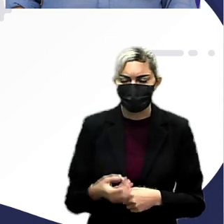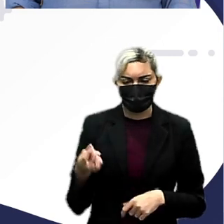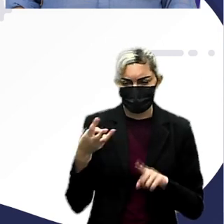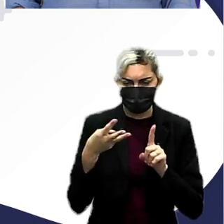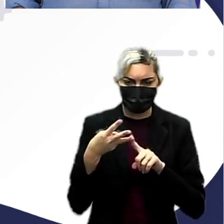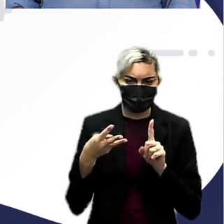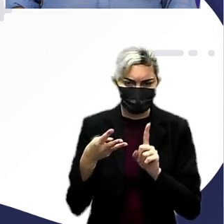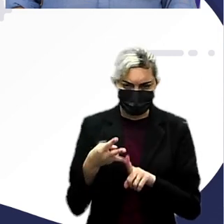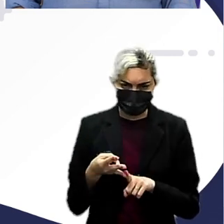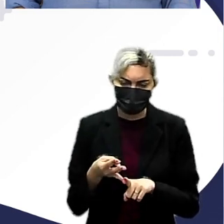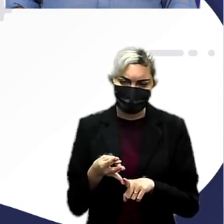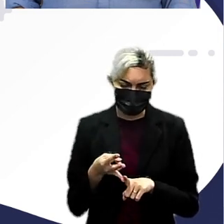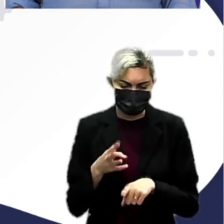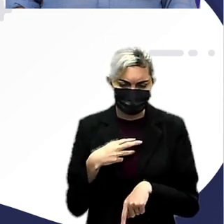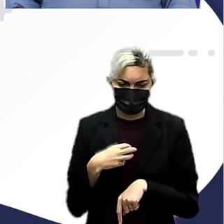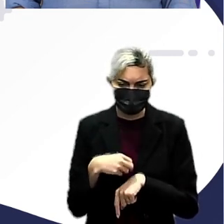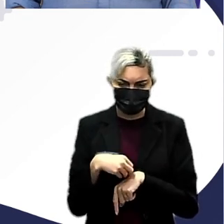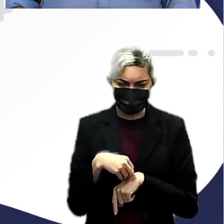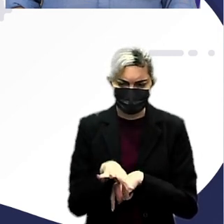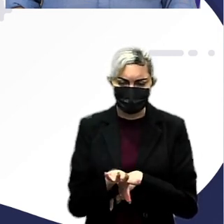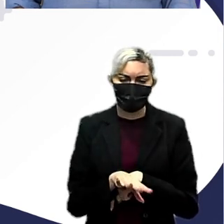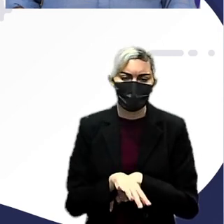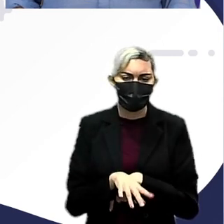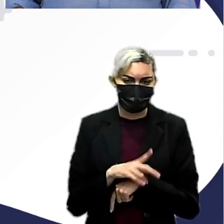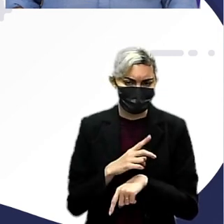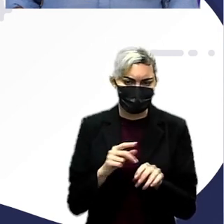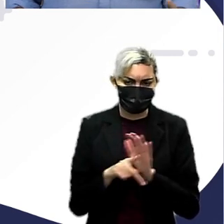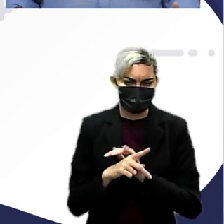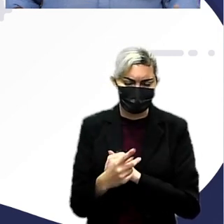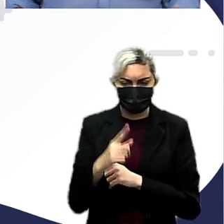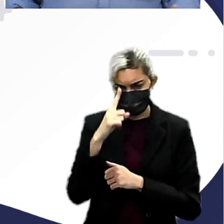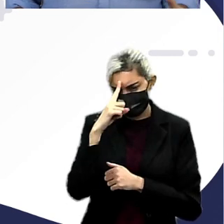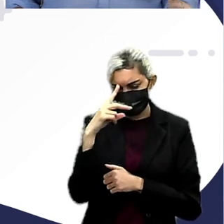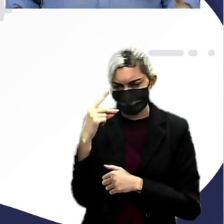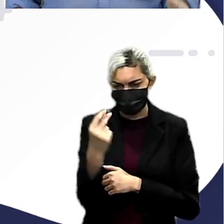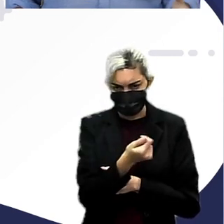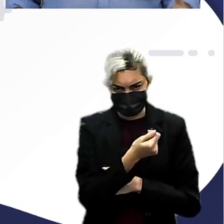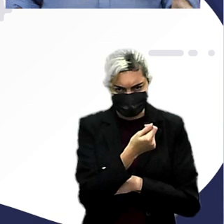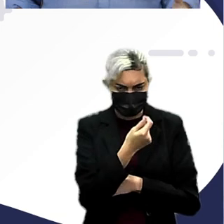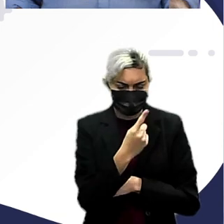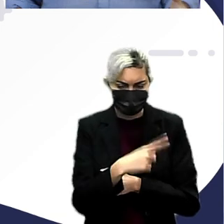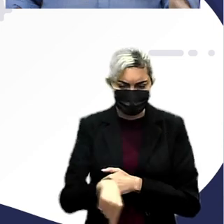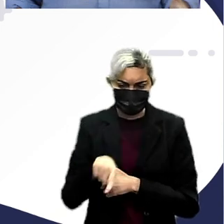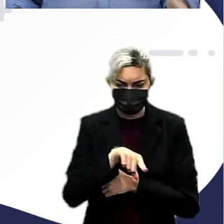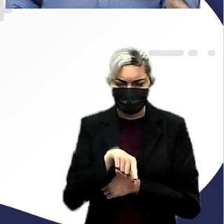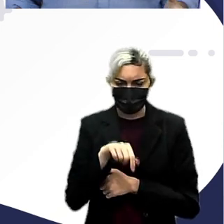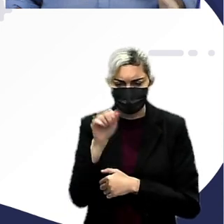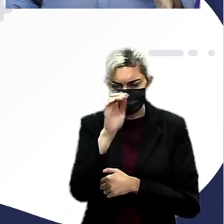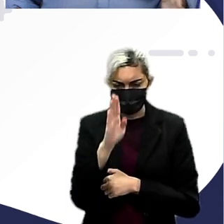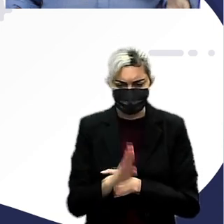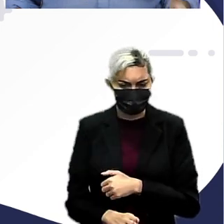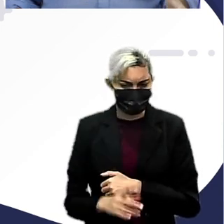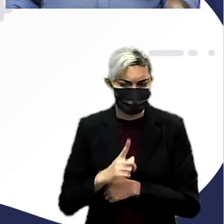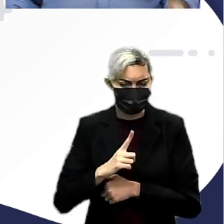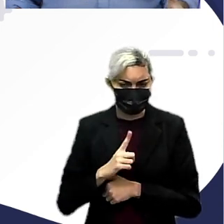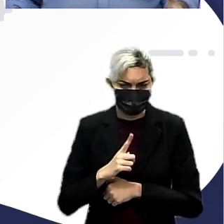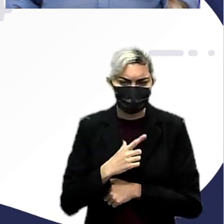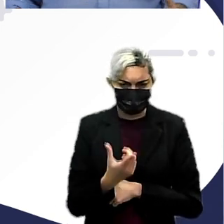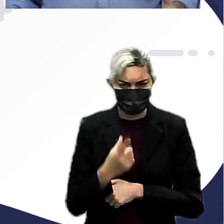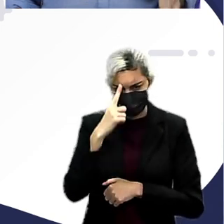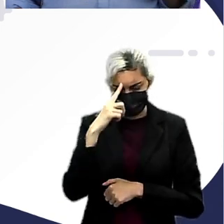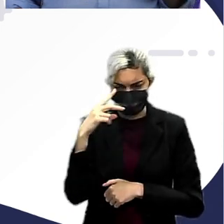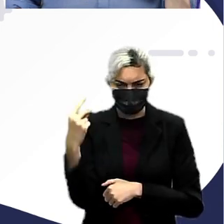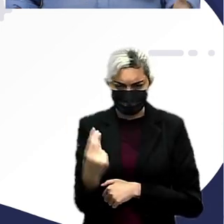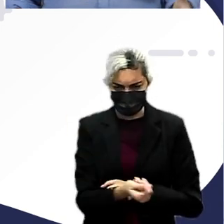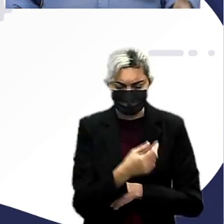terceiro elemento que a gente traz aí diz respeito à criatividade. E aí nós, enquanto brasileiros, somos extremamente criativos,